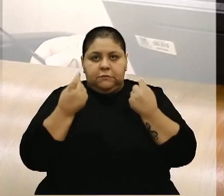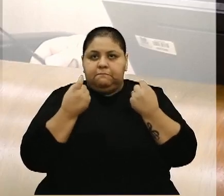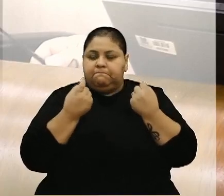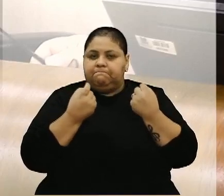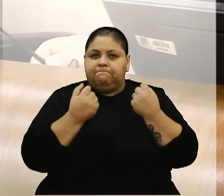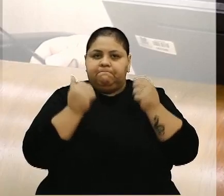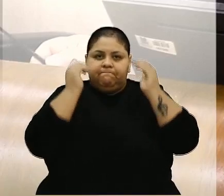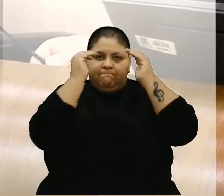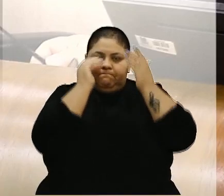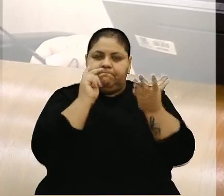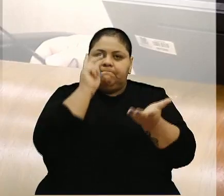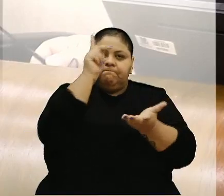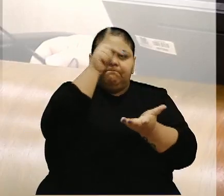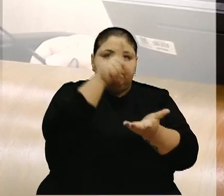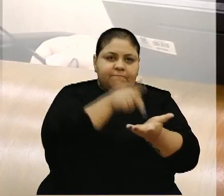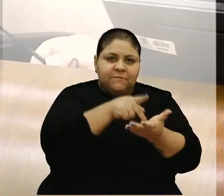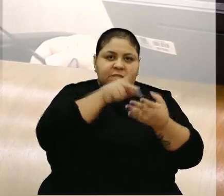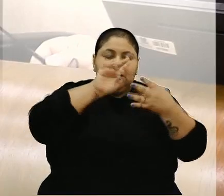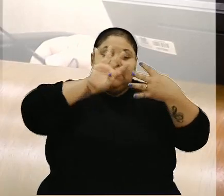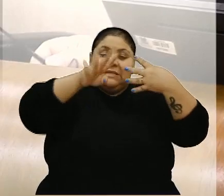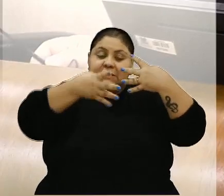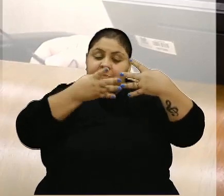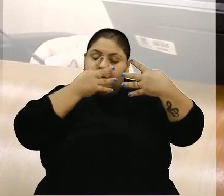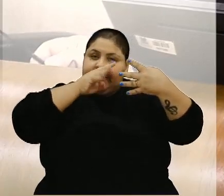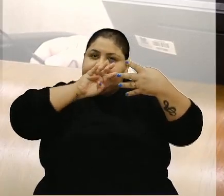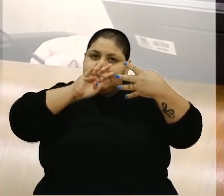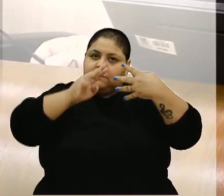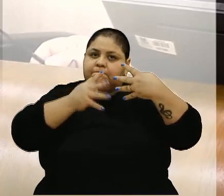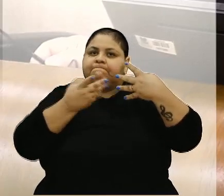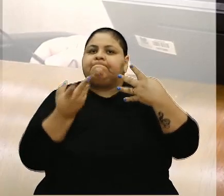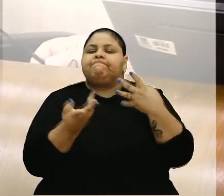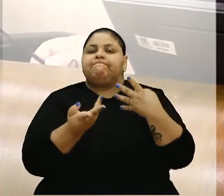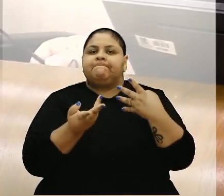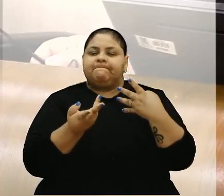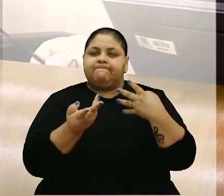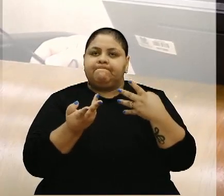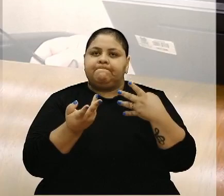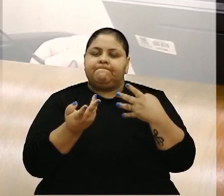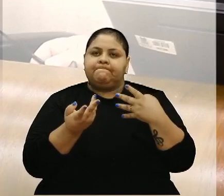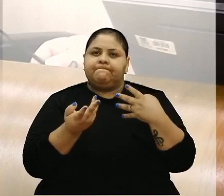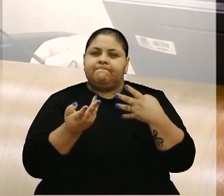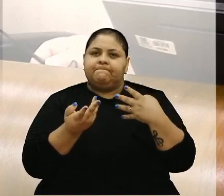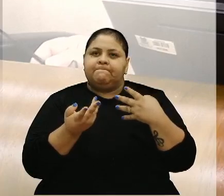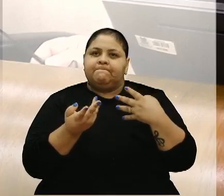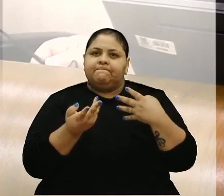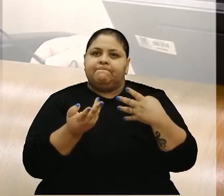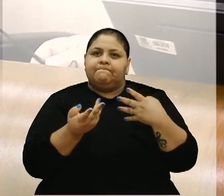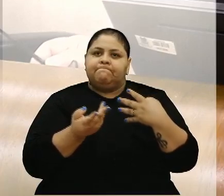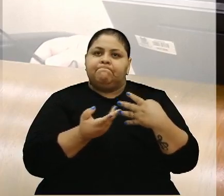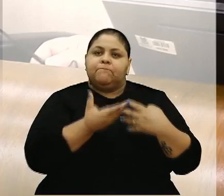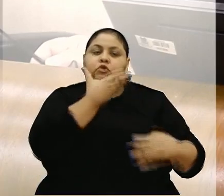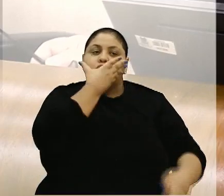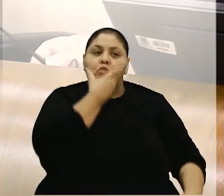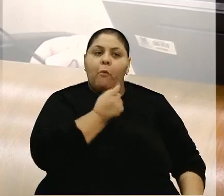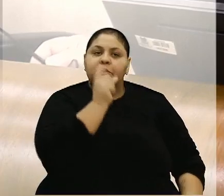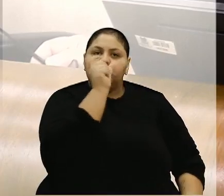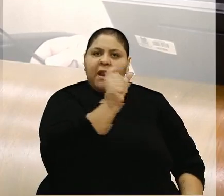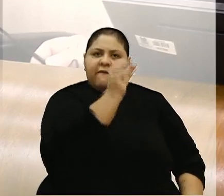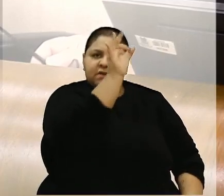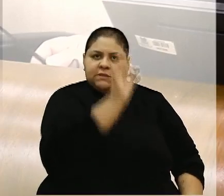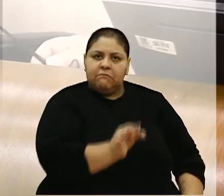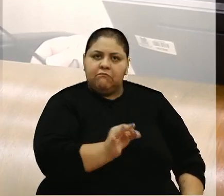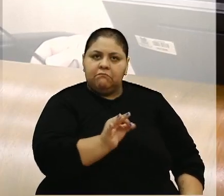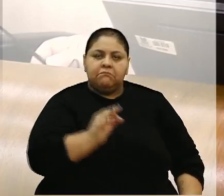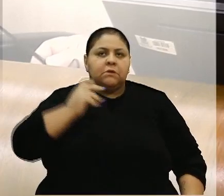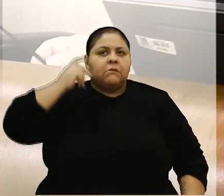lealdade, franqueza, e um homem de palavra. A política